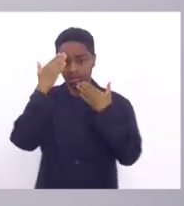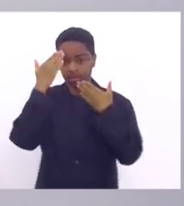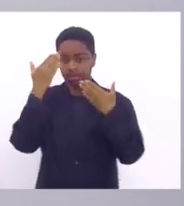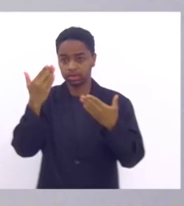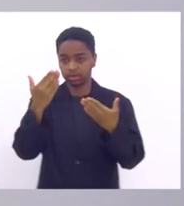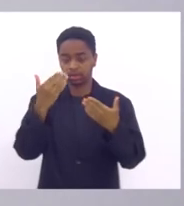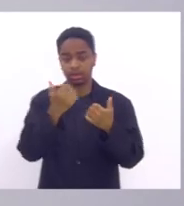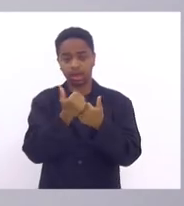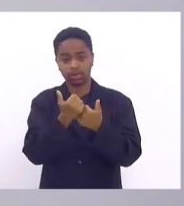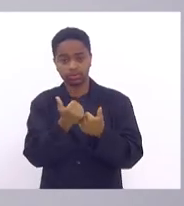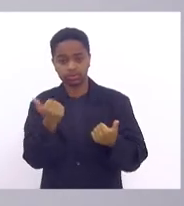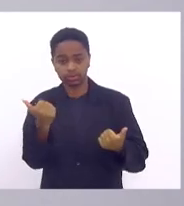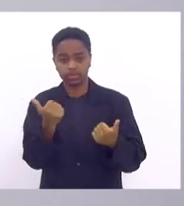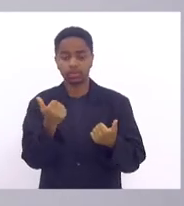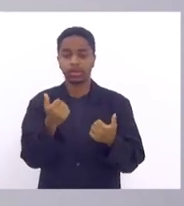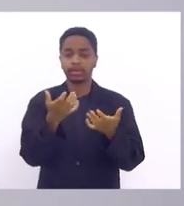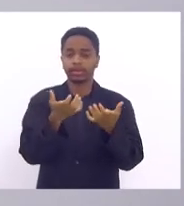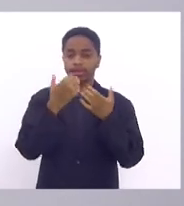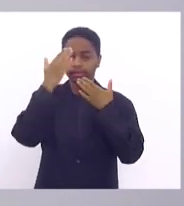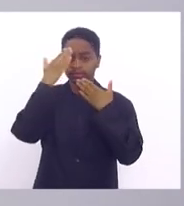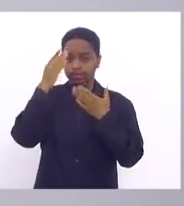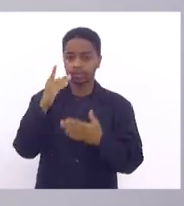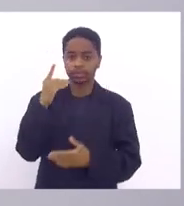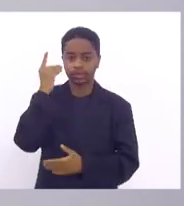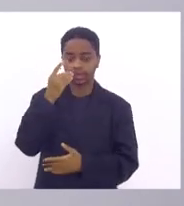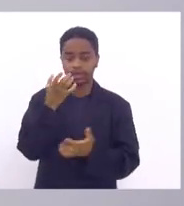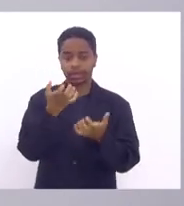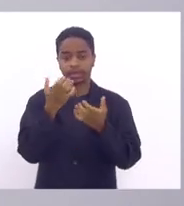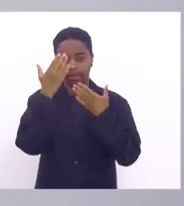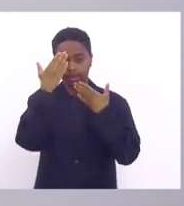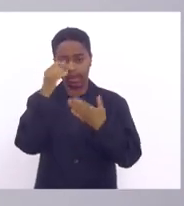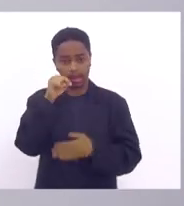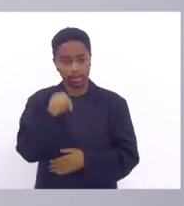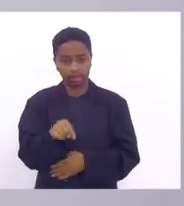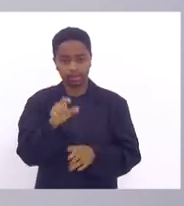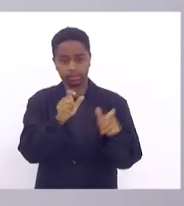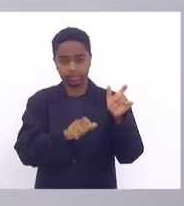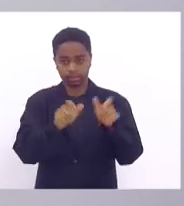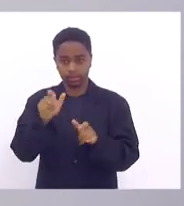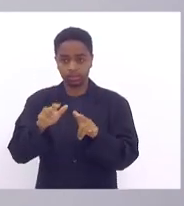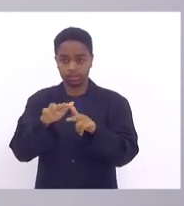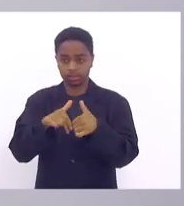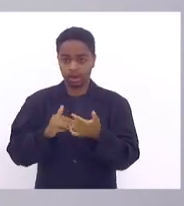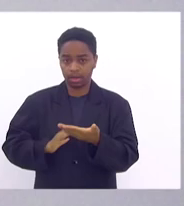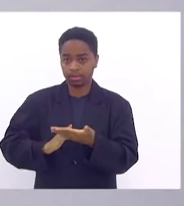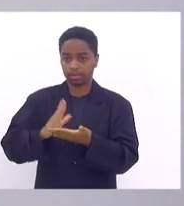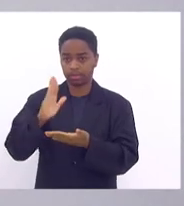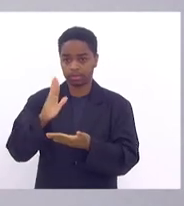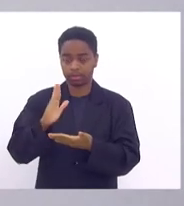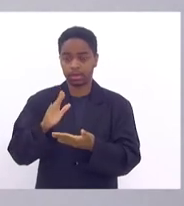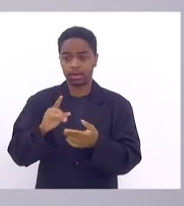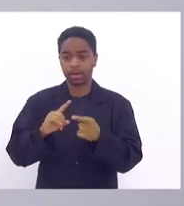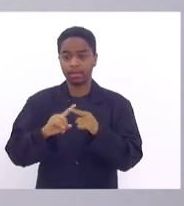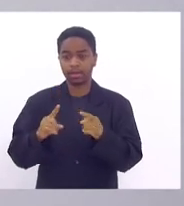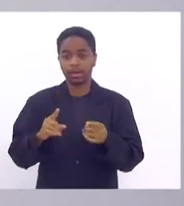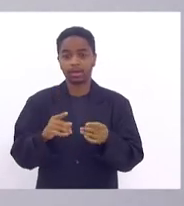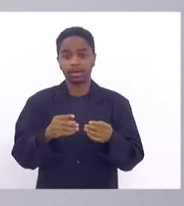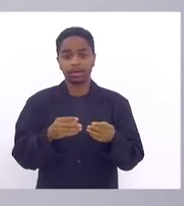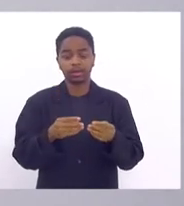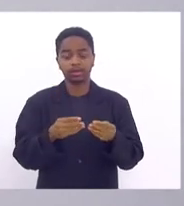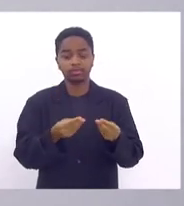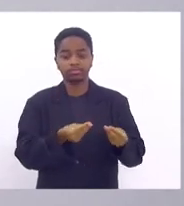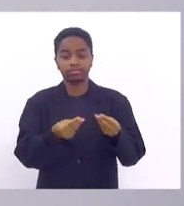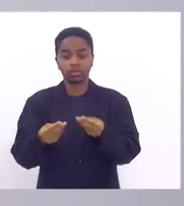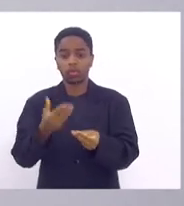aos assessores aos deputados a casa toda pela aprovação trouxeram alguns Quitutes da feira naquele